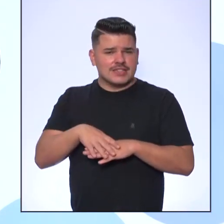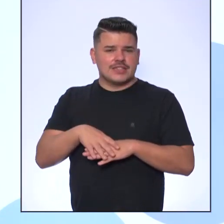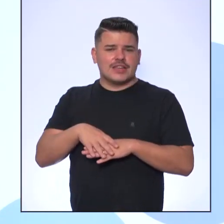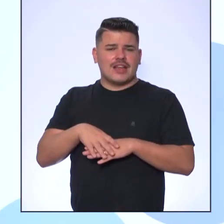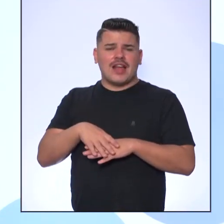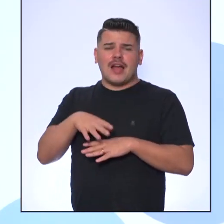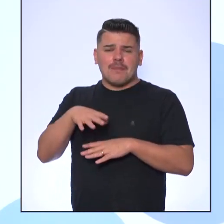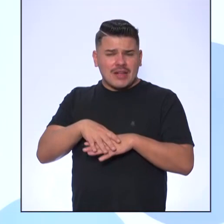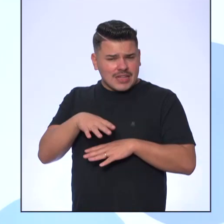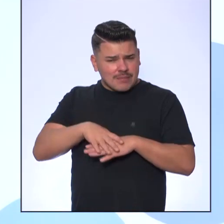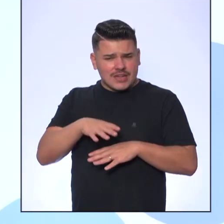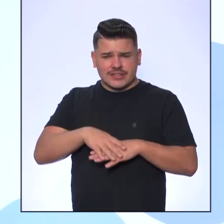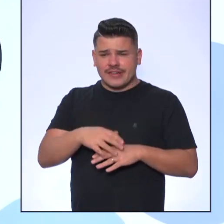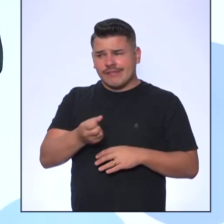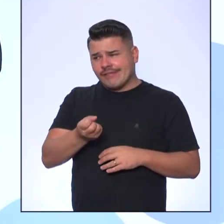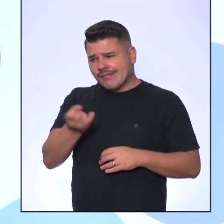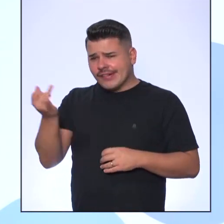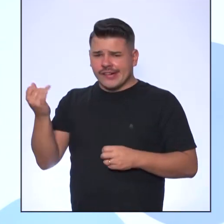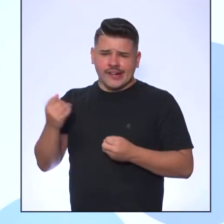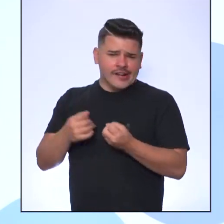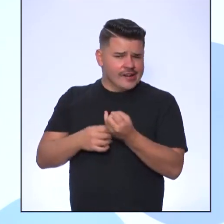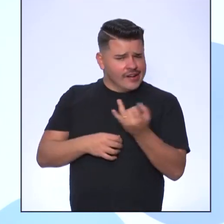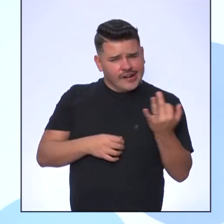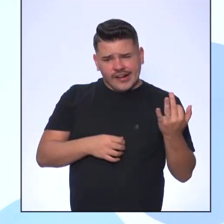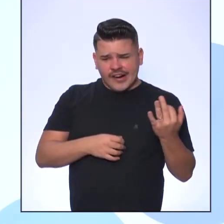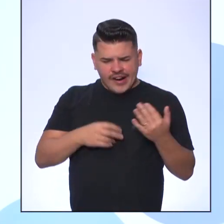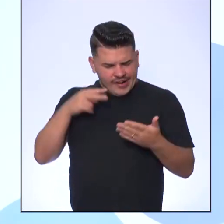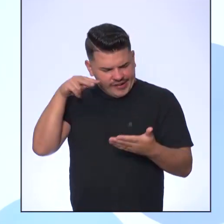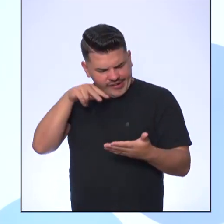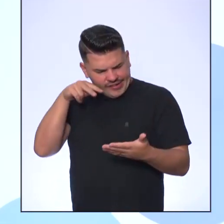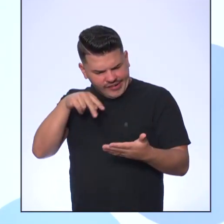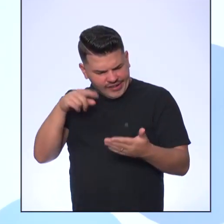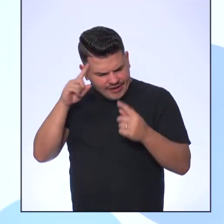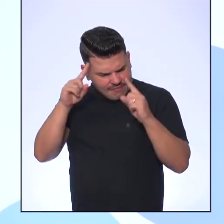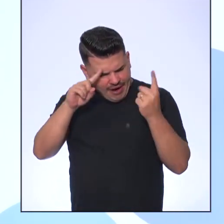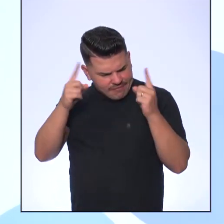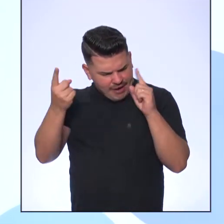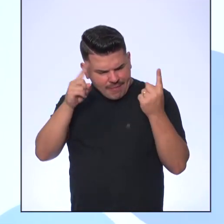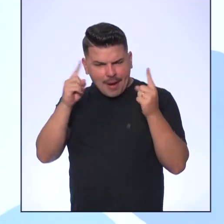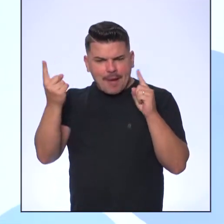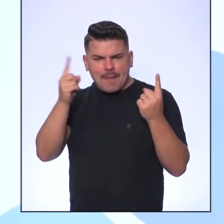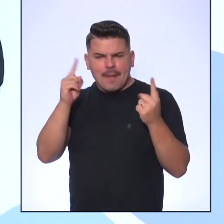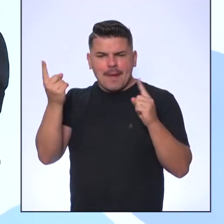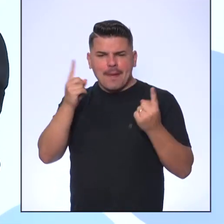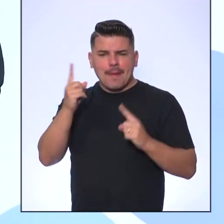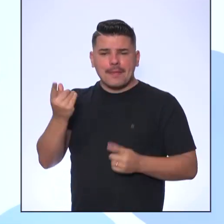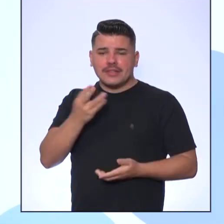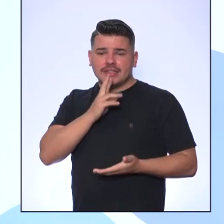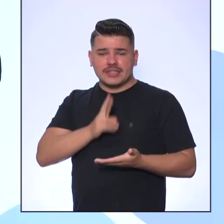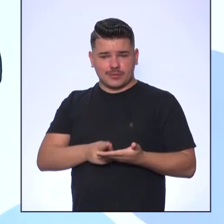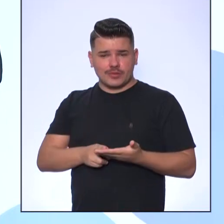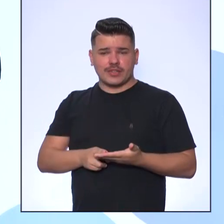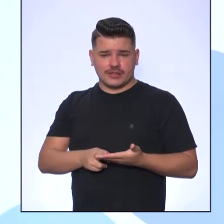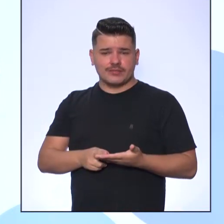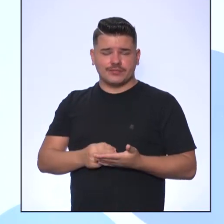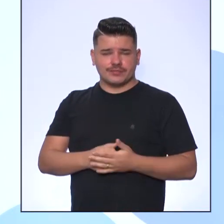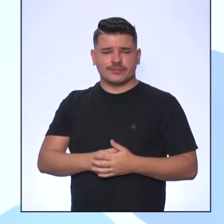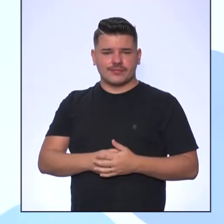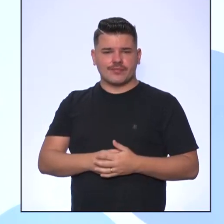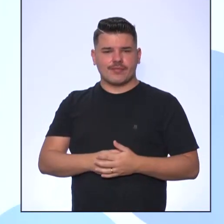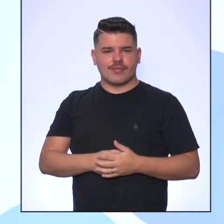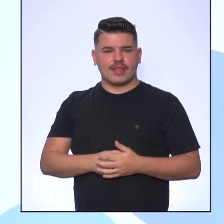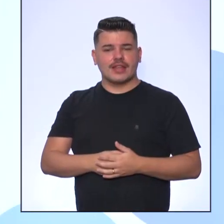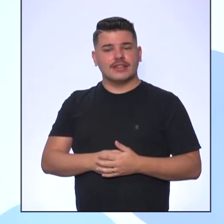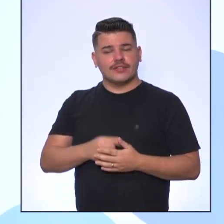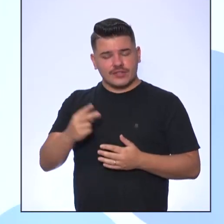muitas questões acabam se resolvendo mais facilmente pela boa interpretação do cabeçalho da questão, ou seja, da